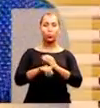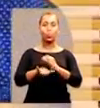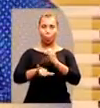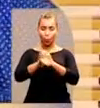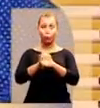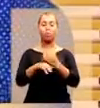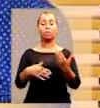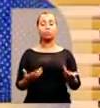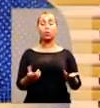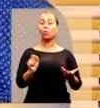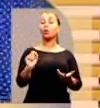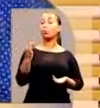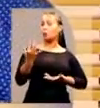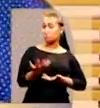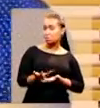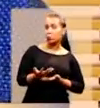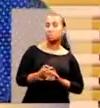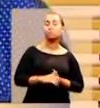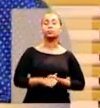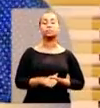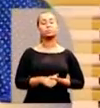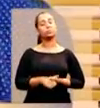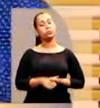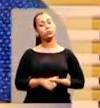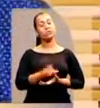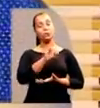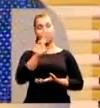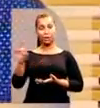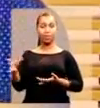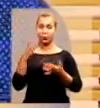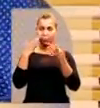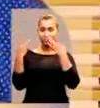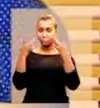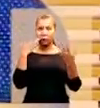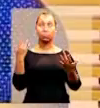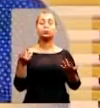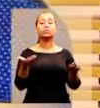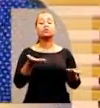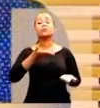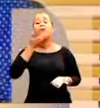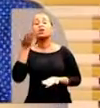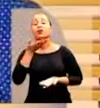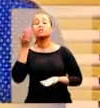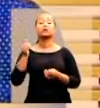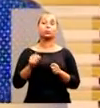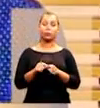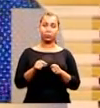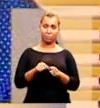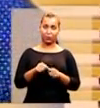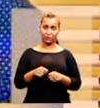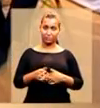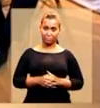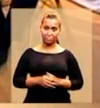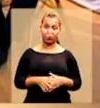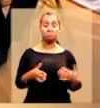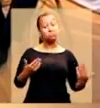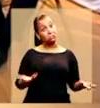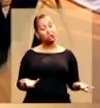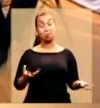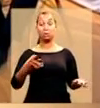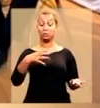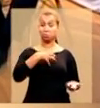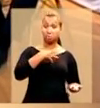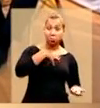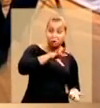Então, o que acontece é que acaba esses espetáculos sendo mais fácil para fazer Que é uma pessoa só, não tem circulação,